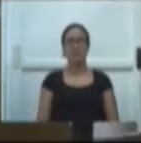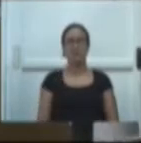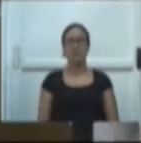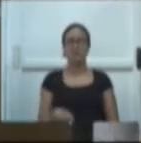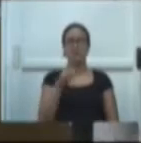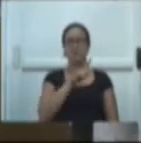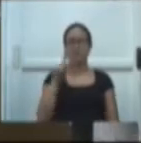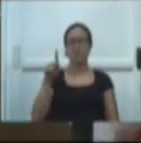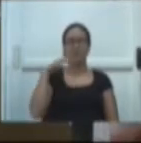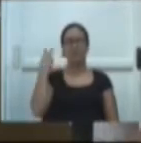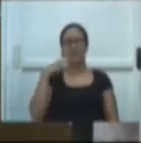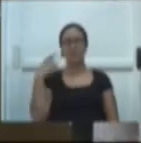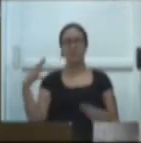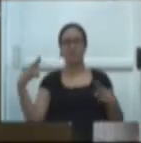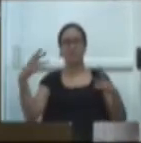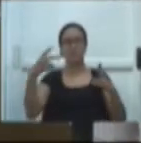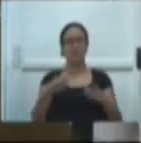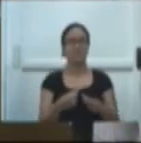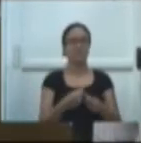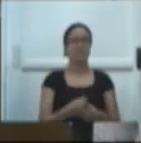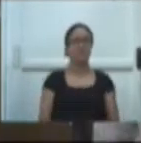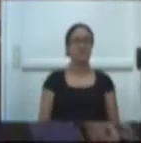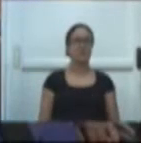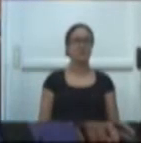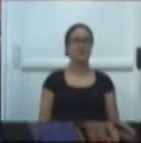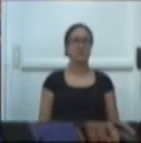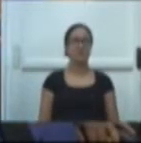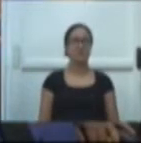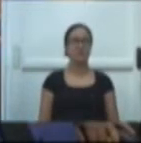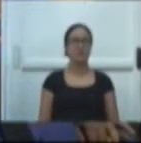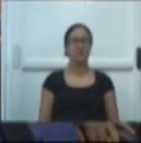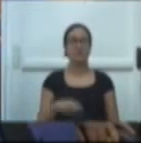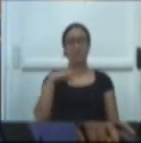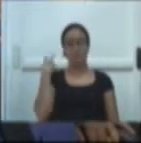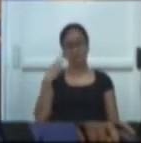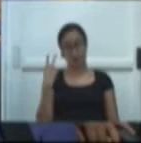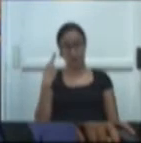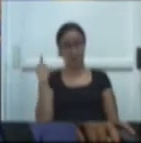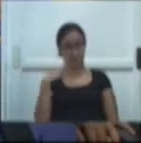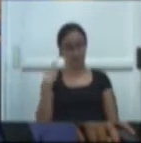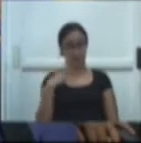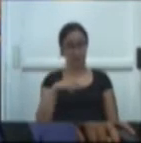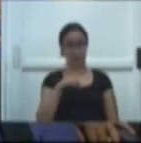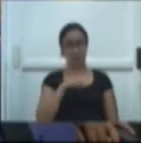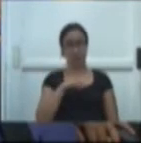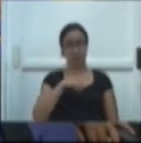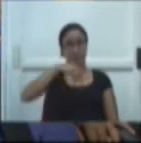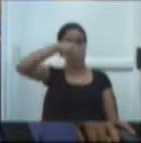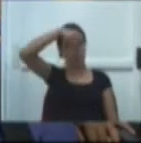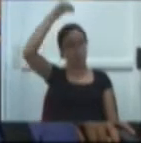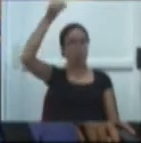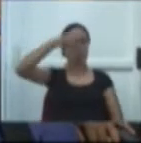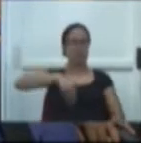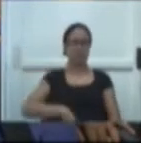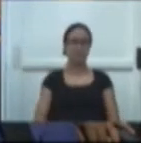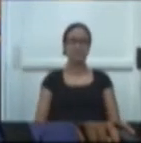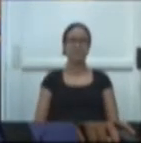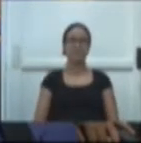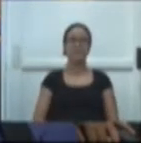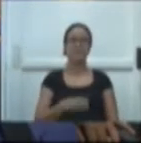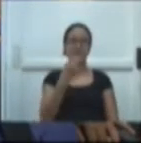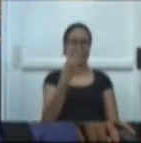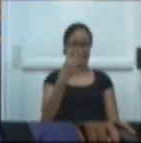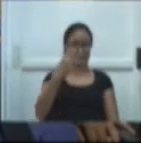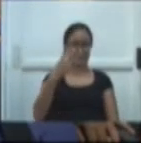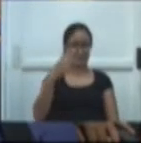público presente. Se o vereador Ronei tem um sobrinho com 3 anos, que está com dengue, eu tenho